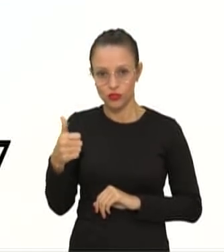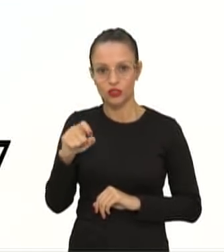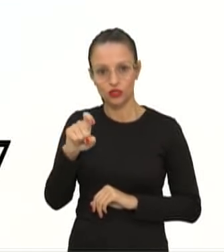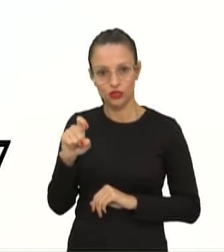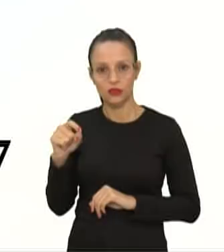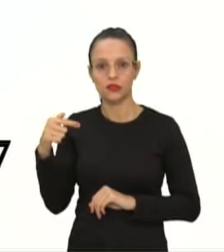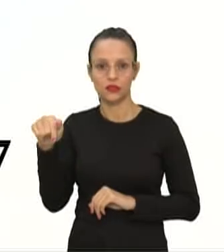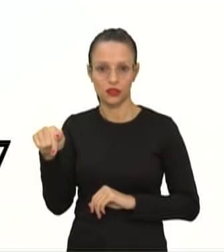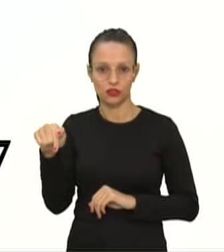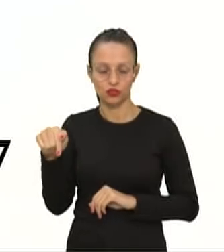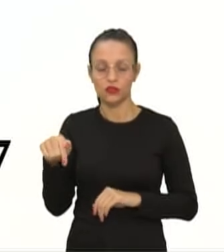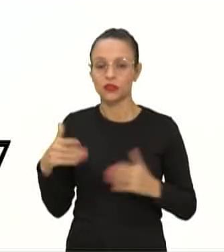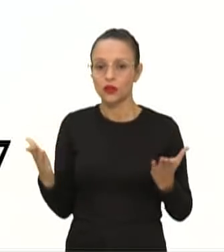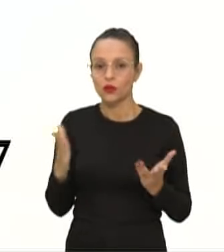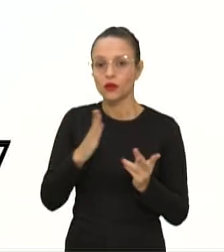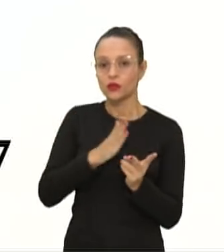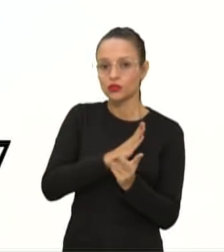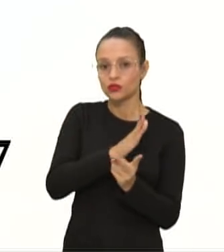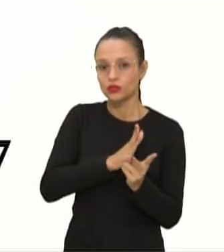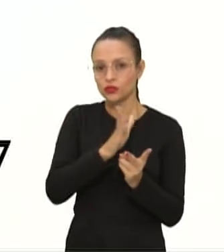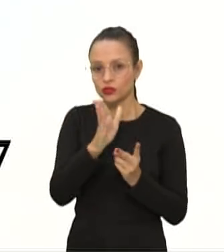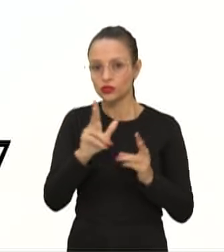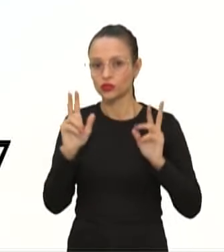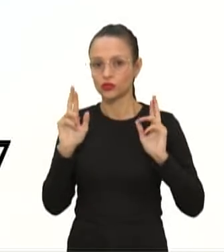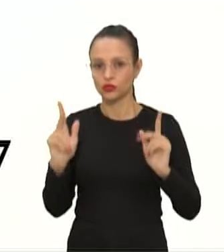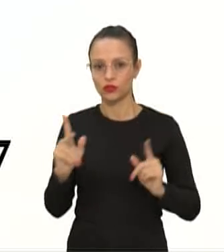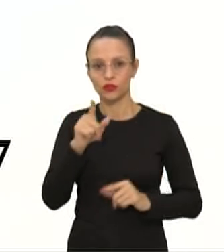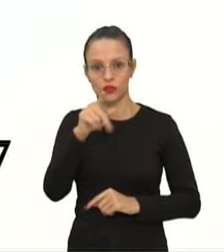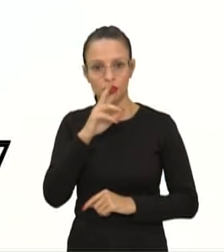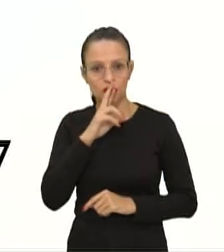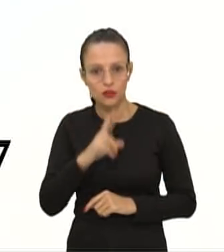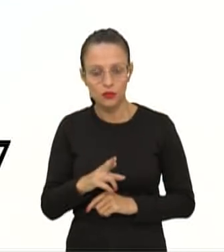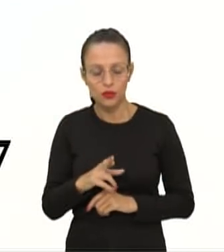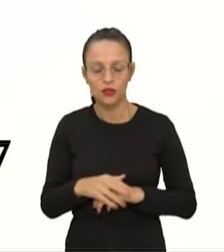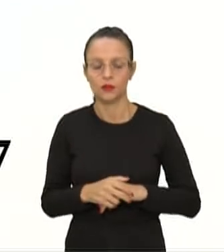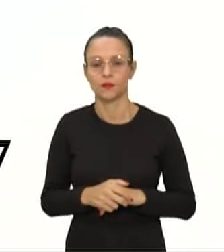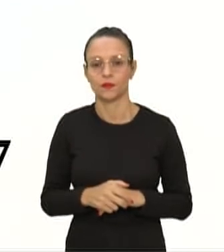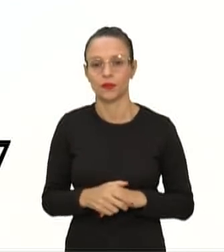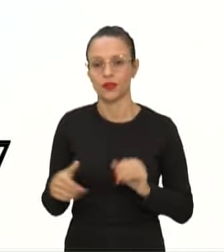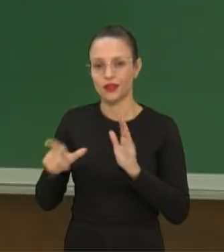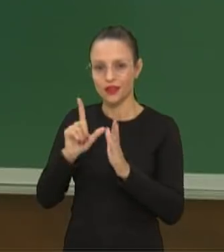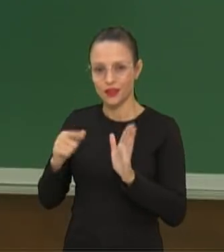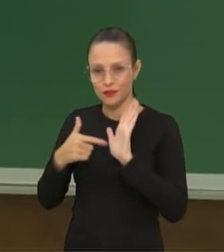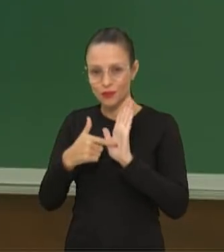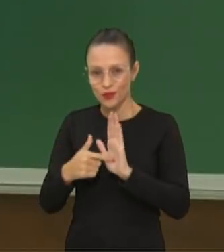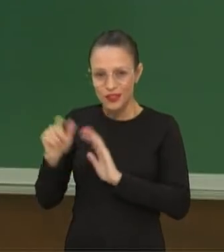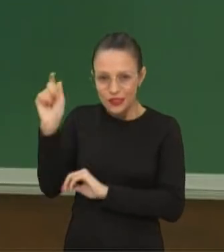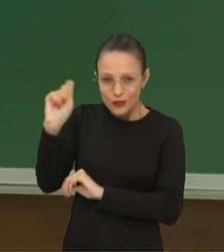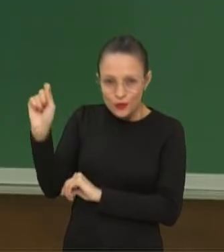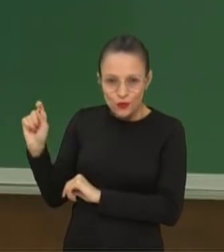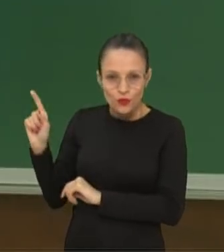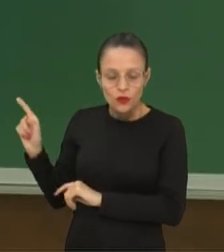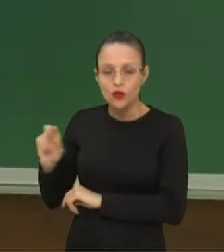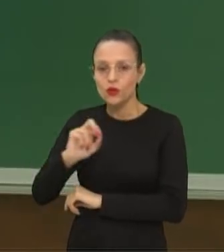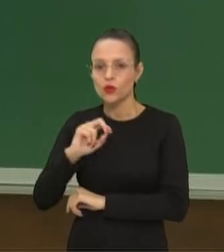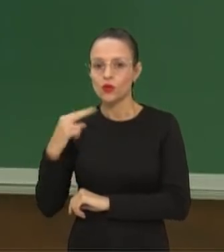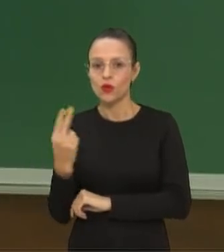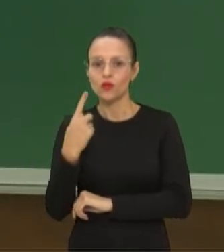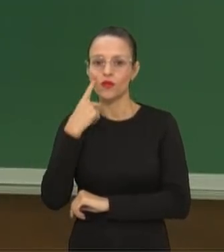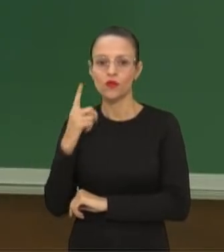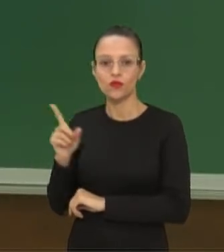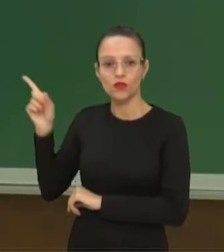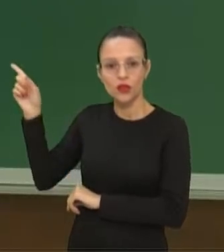7. Duas maneiras diferentes de você fazer esse exercício. Ou daquele jeito que eu fiz no quadro, ou, vendo